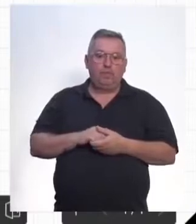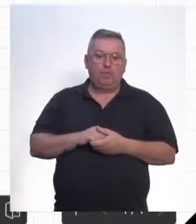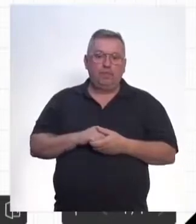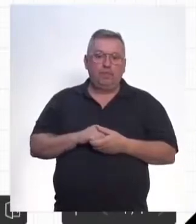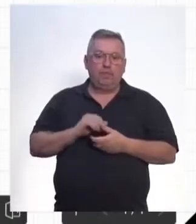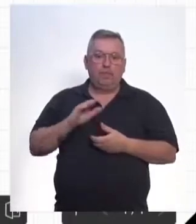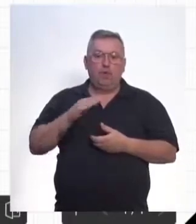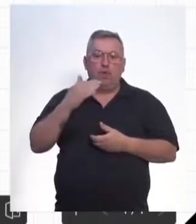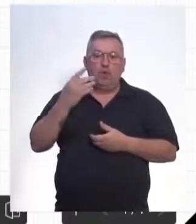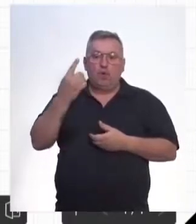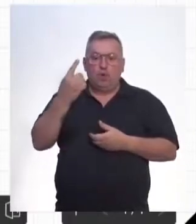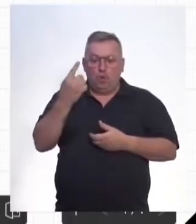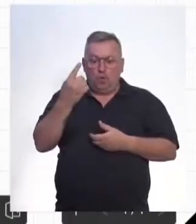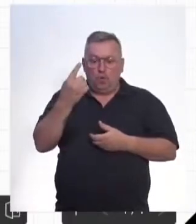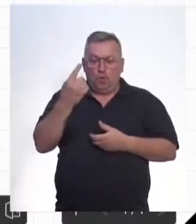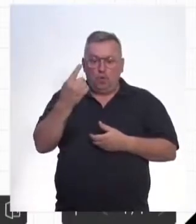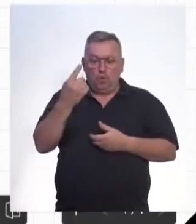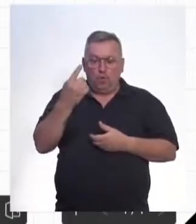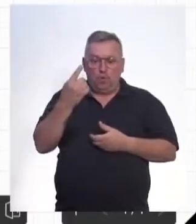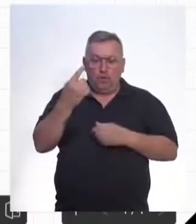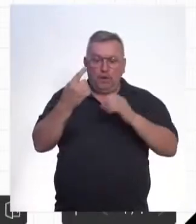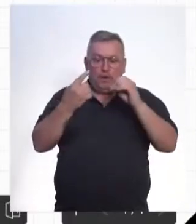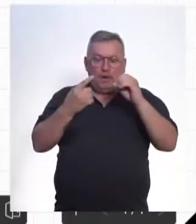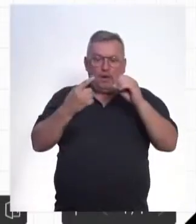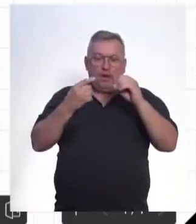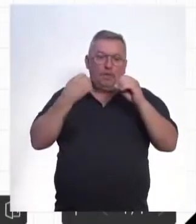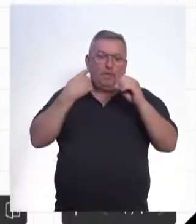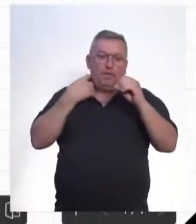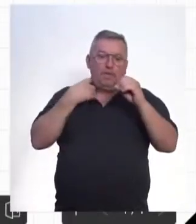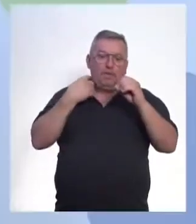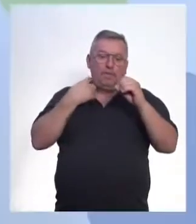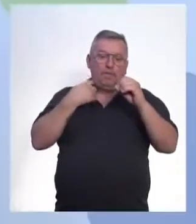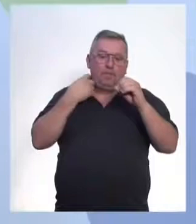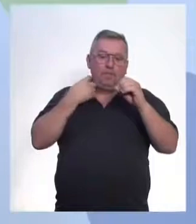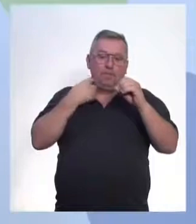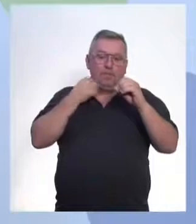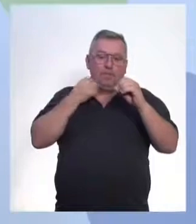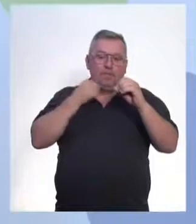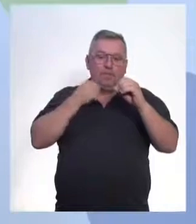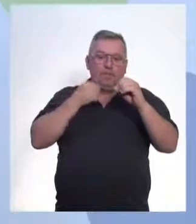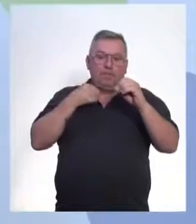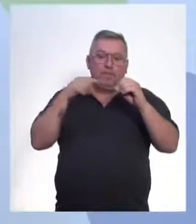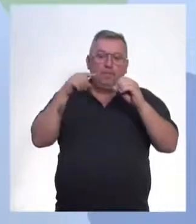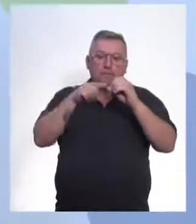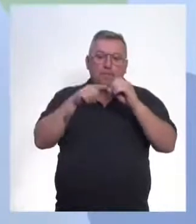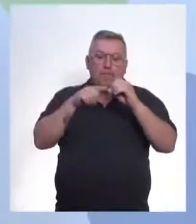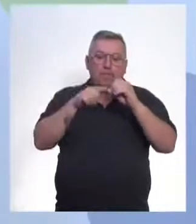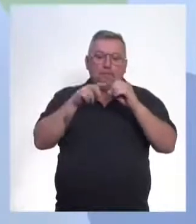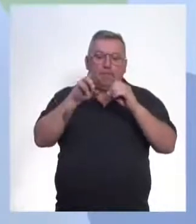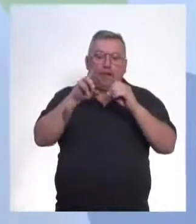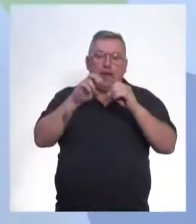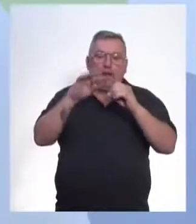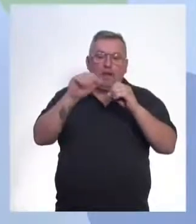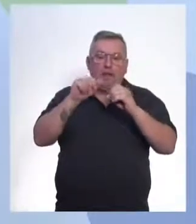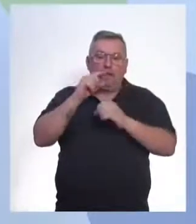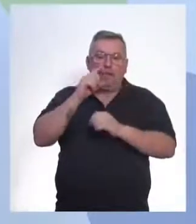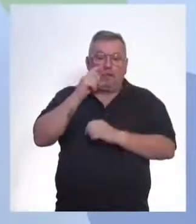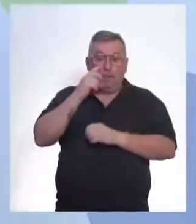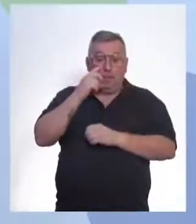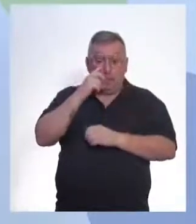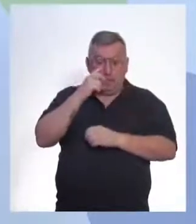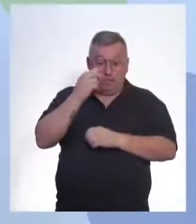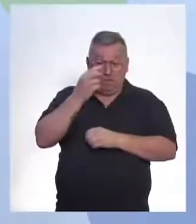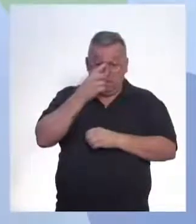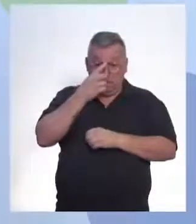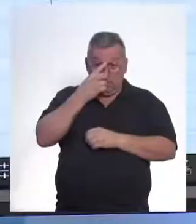um dos valores, uma das coordenadas é 0, Jonas, o que a gente faz? Tem que encontrar o ponto em cima da reta, né? No caso aí é numa